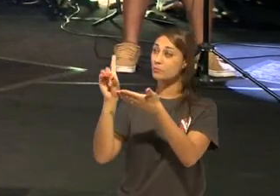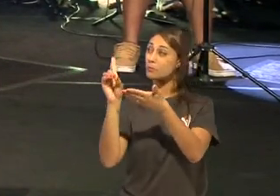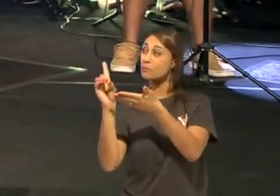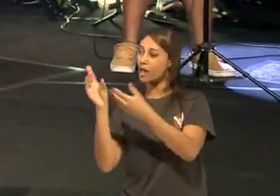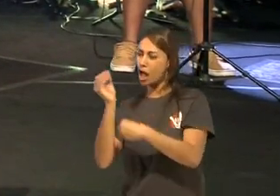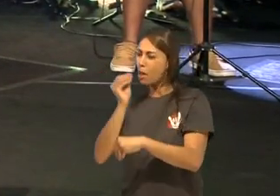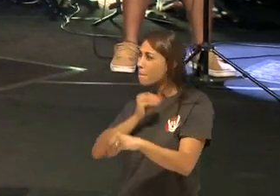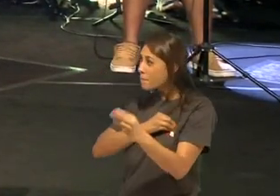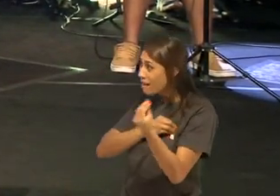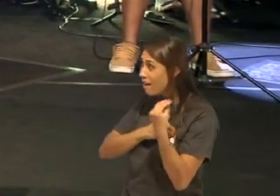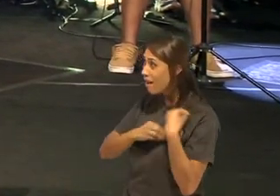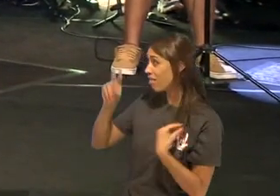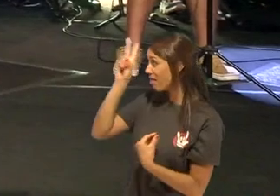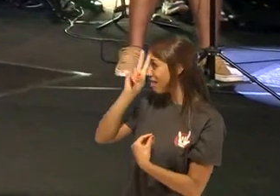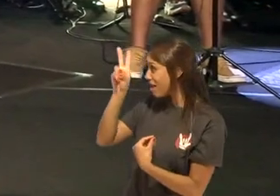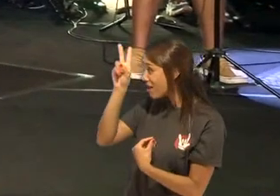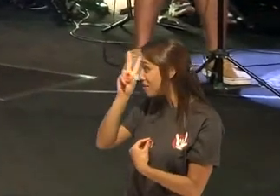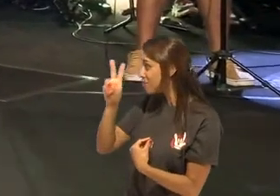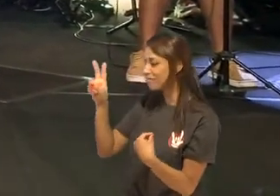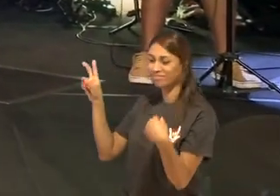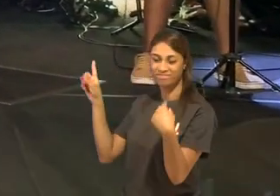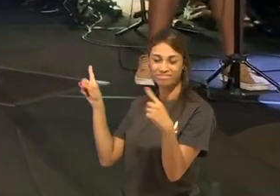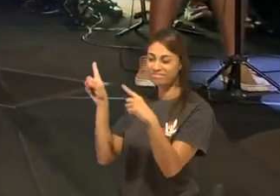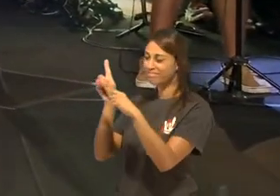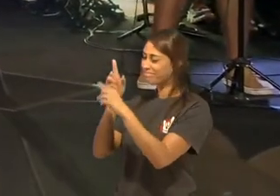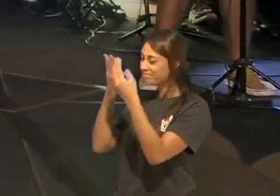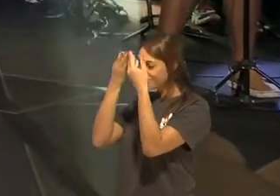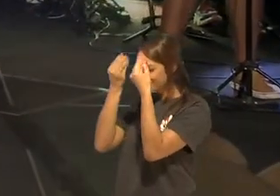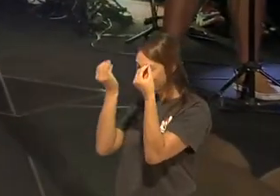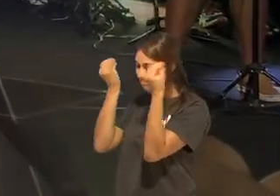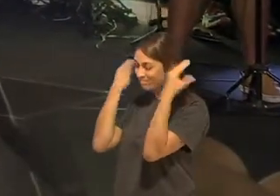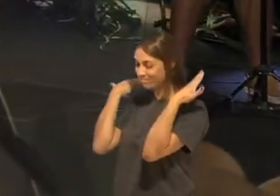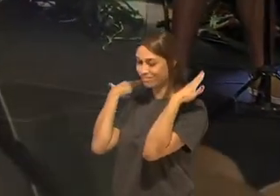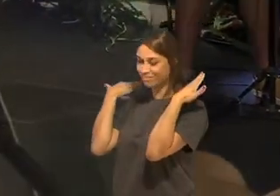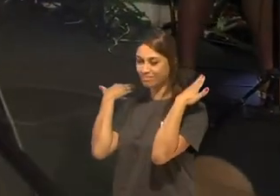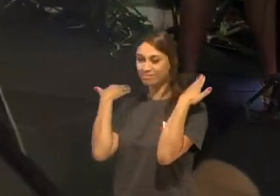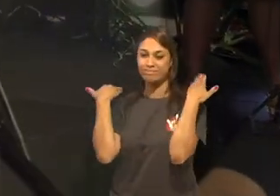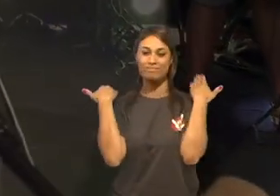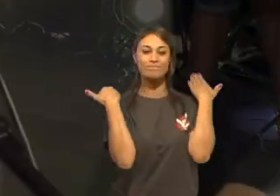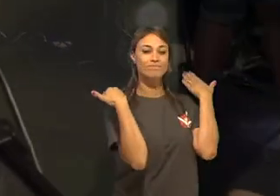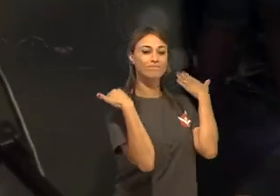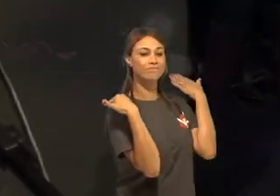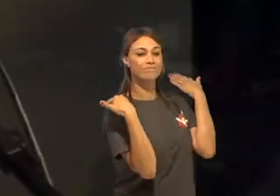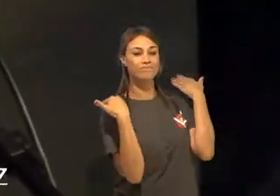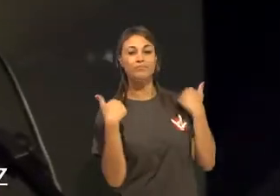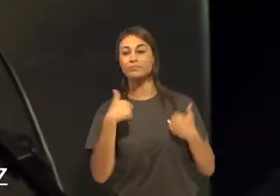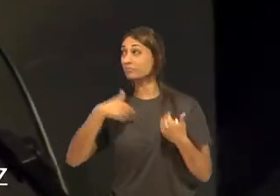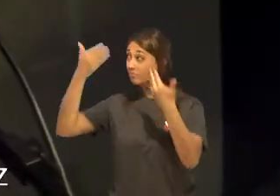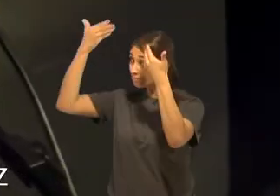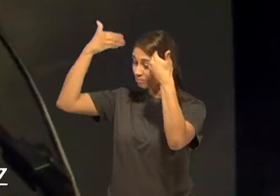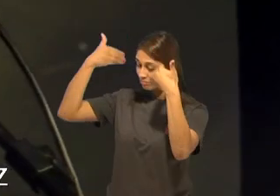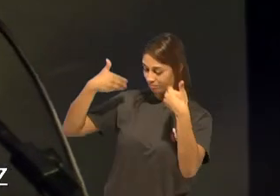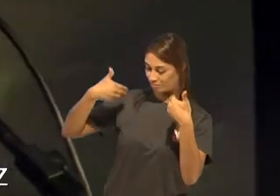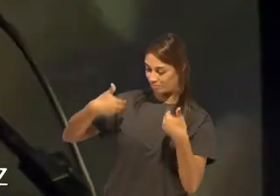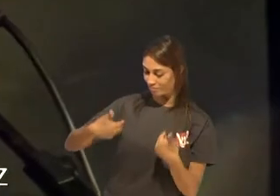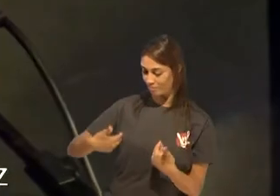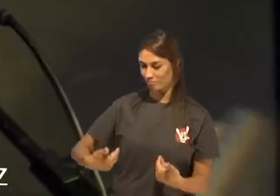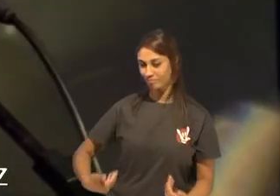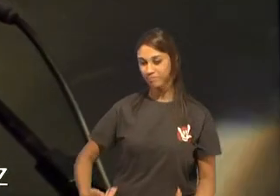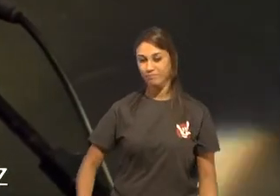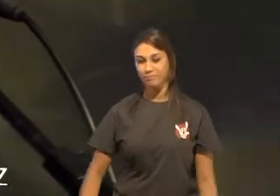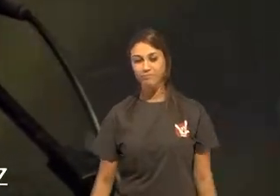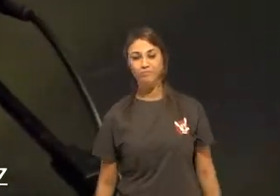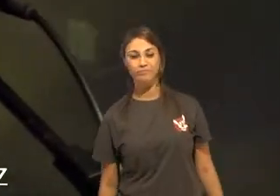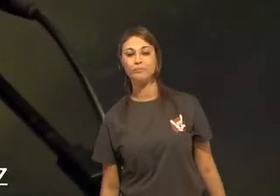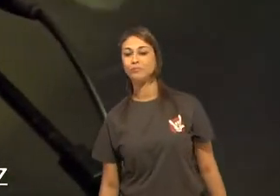Meus pecados já não lembras mais. Eu